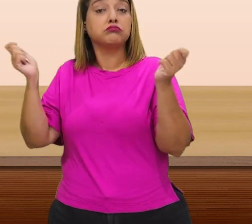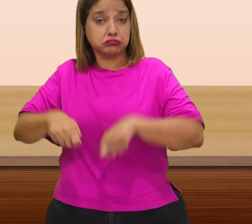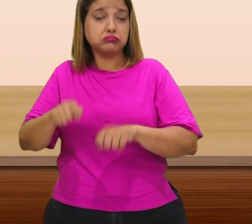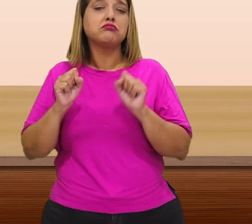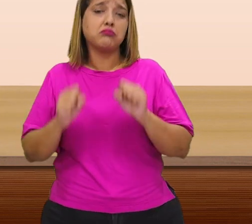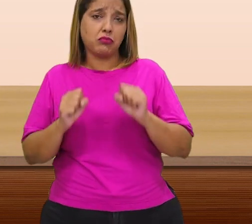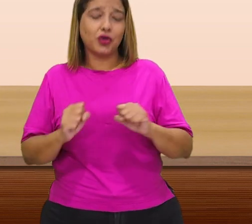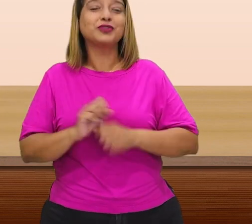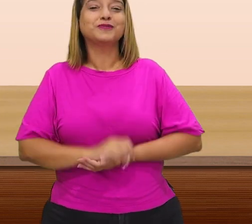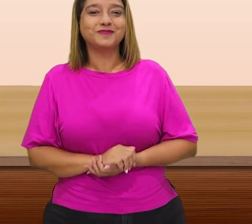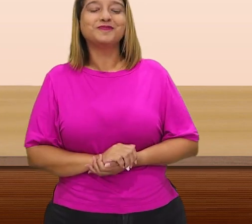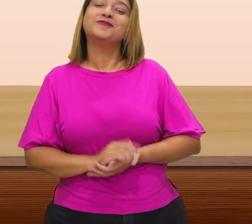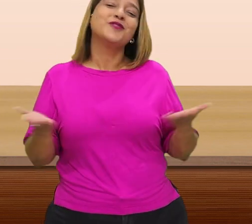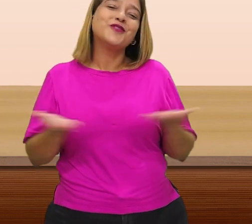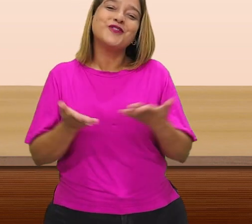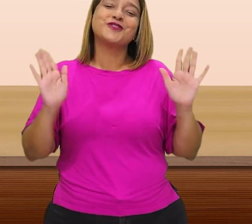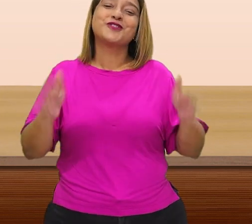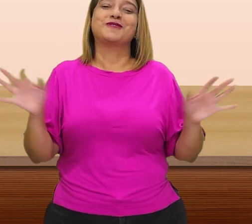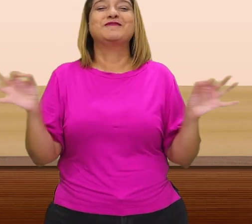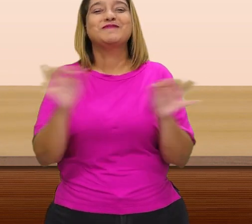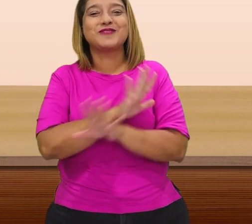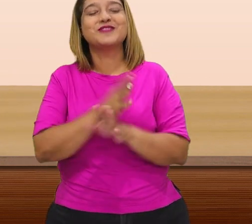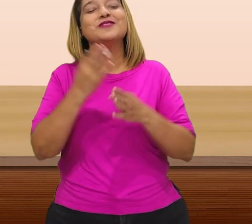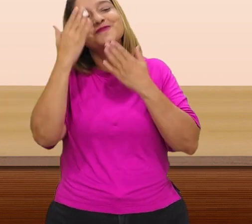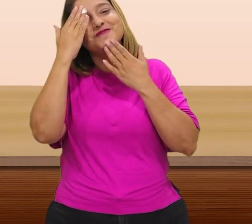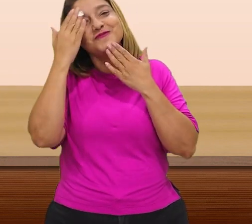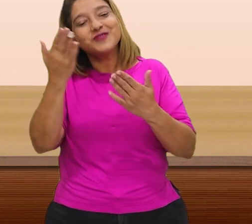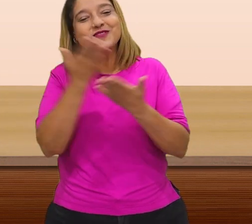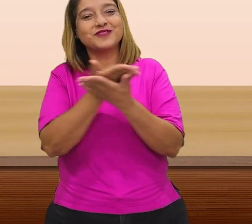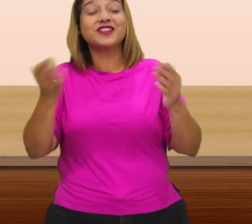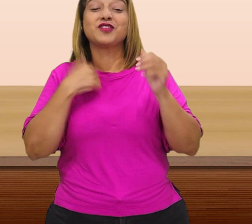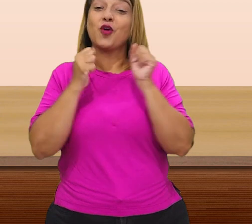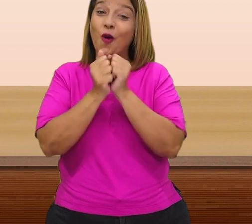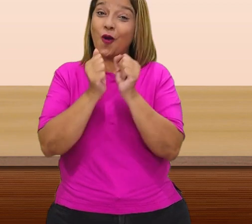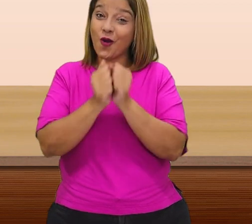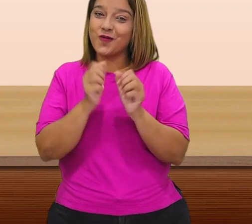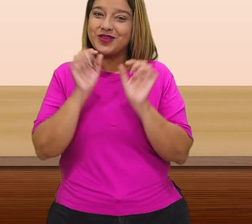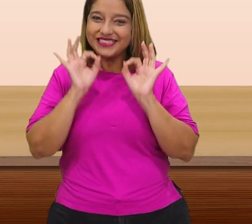aulas. Bem, hoje ficaremos por aqui. Muito